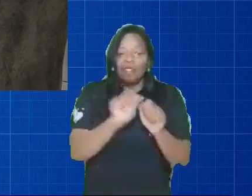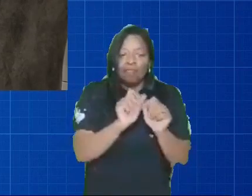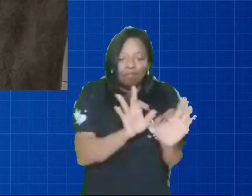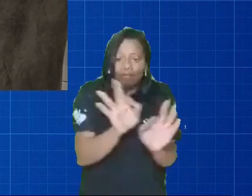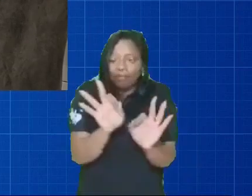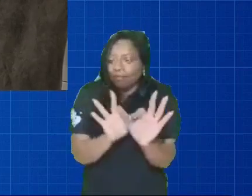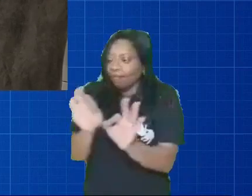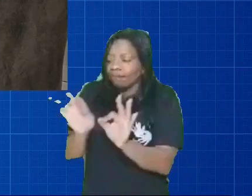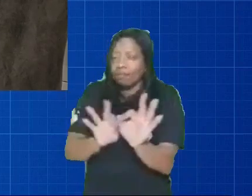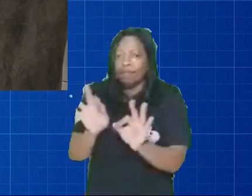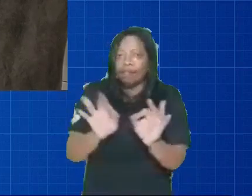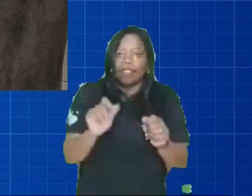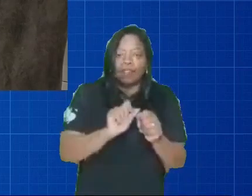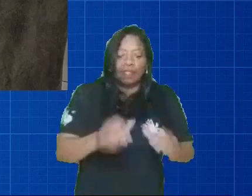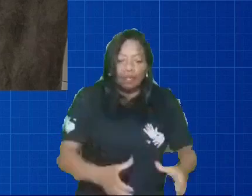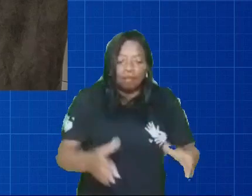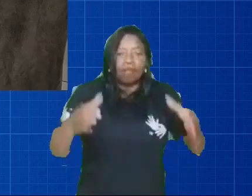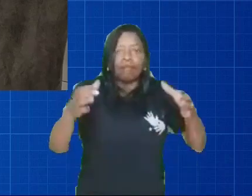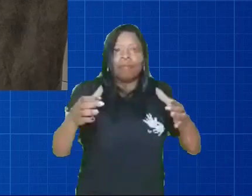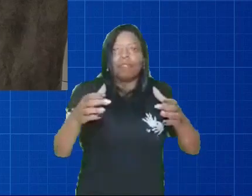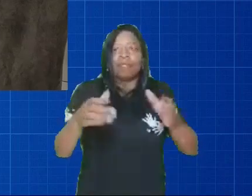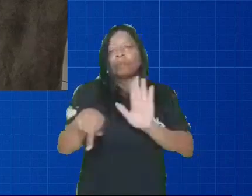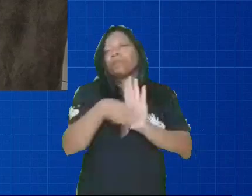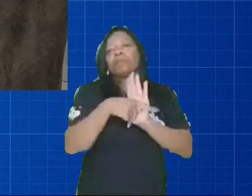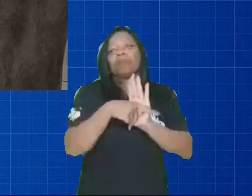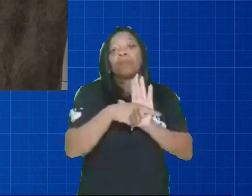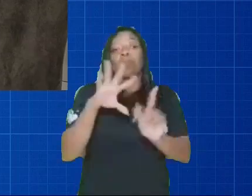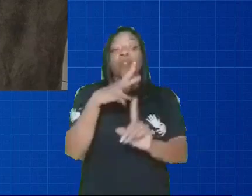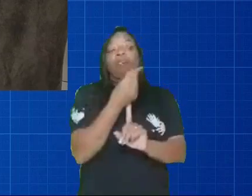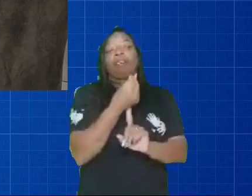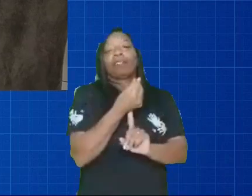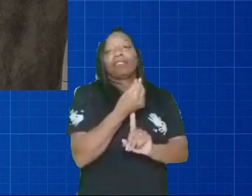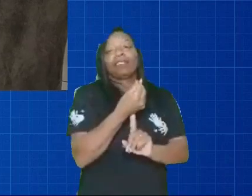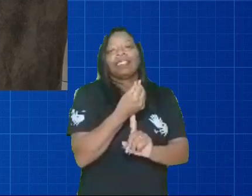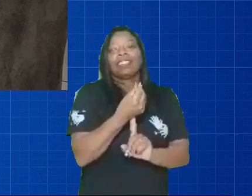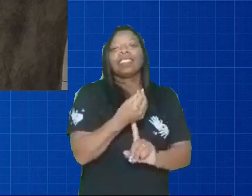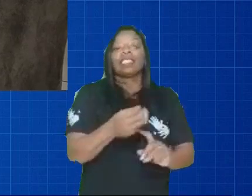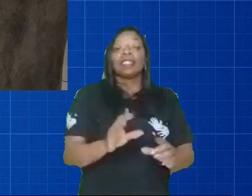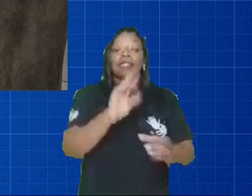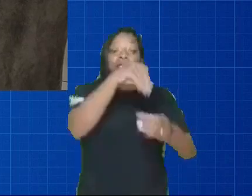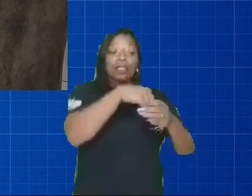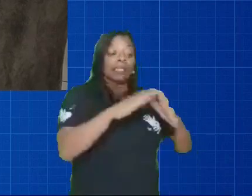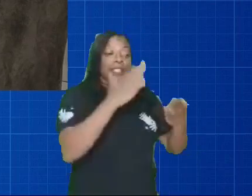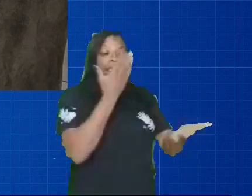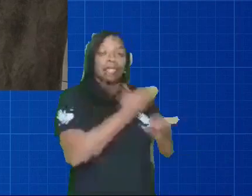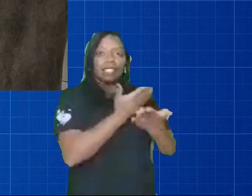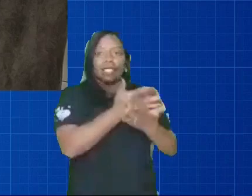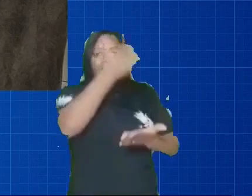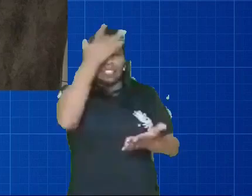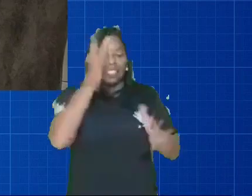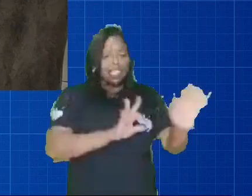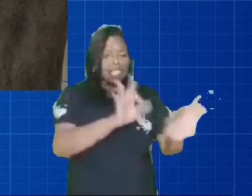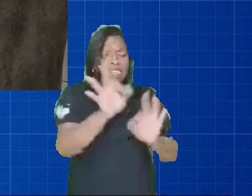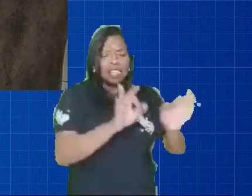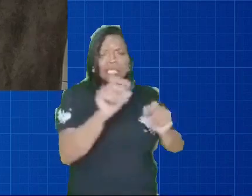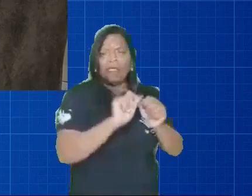vivo. E surgiu uma proposta assim de mobilização social dentro da escola, e os seres vivos que eles criaram foi muito